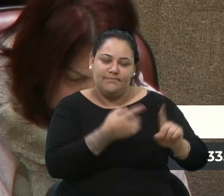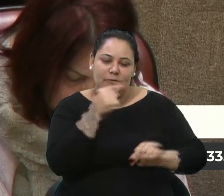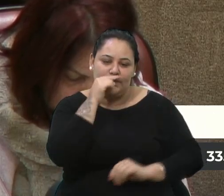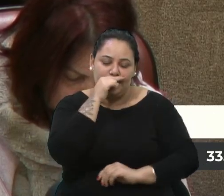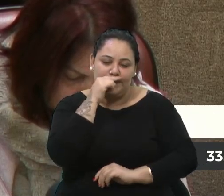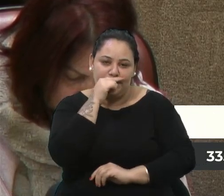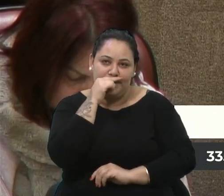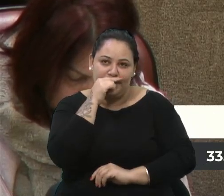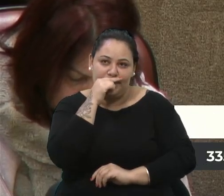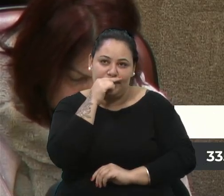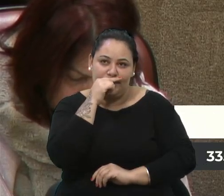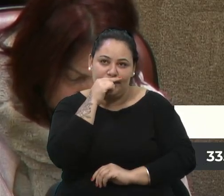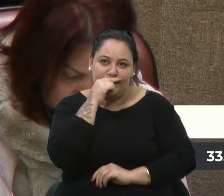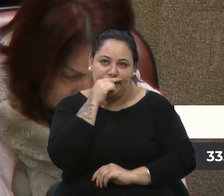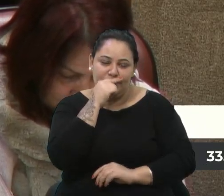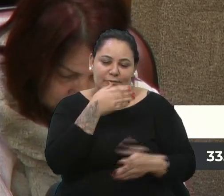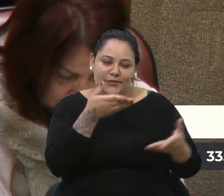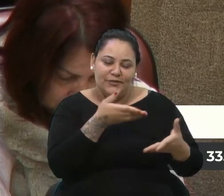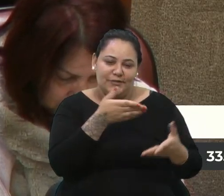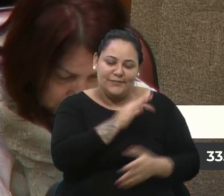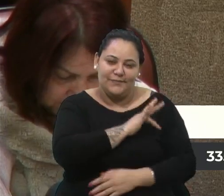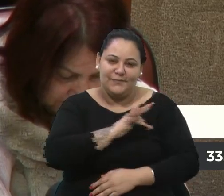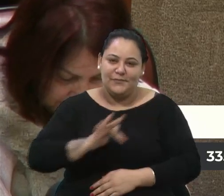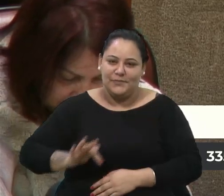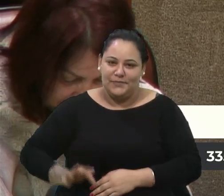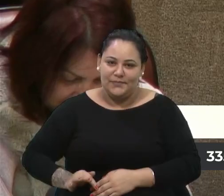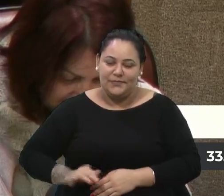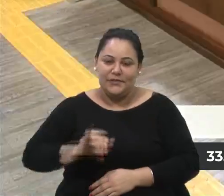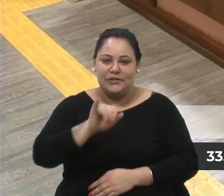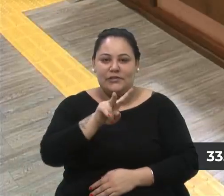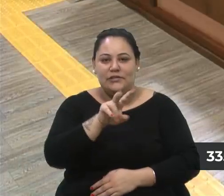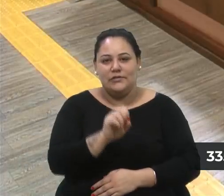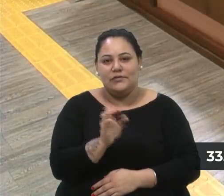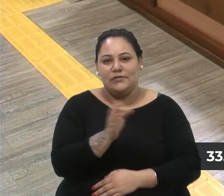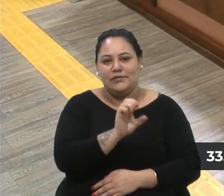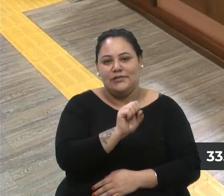por enquanto, farroupilhense José Ivo Sartori. Obrigado, senhor presidente. Obrigado, vereador Xuxa.